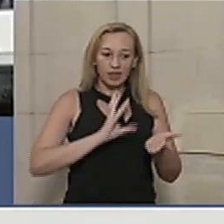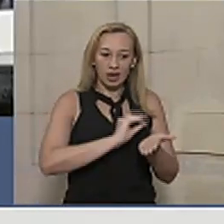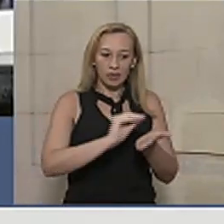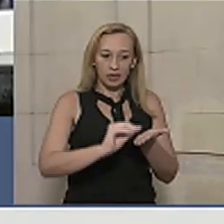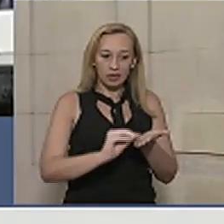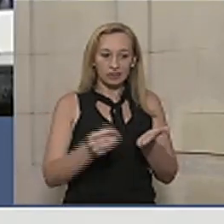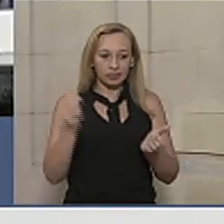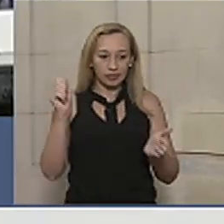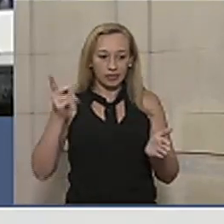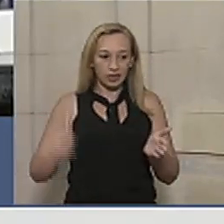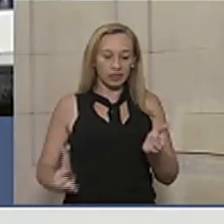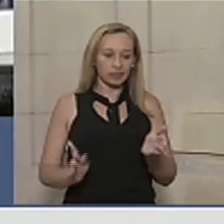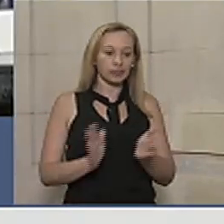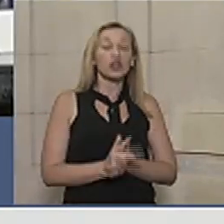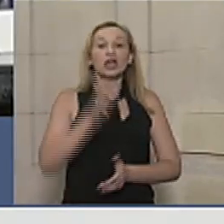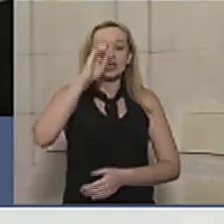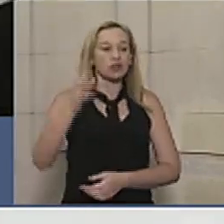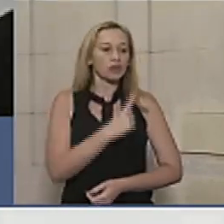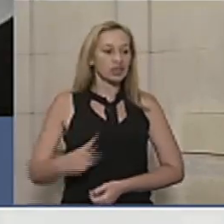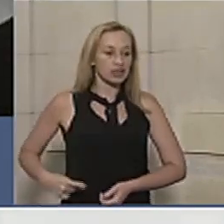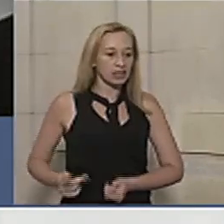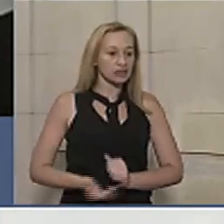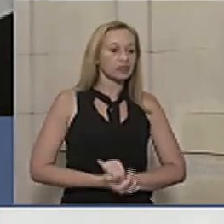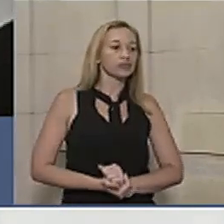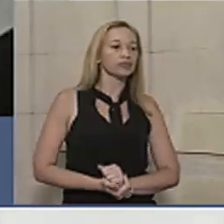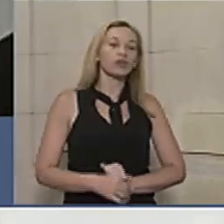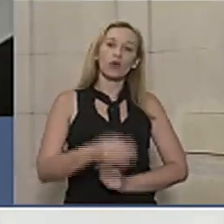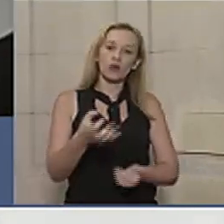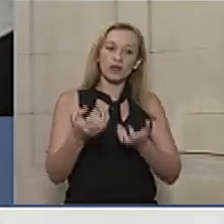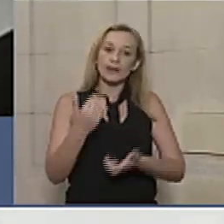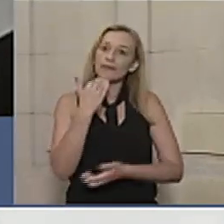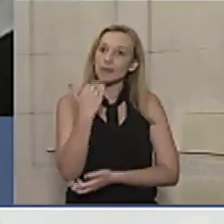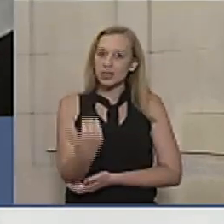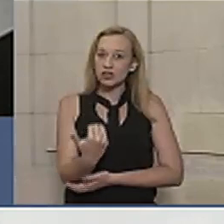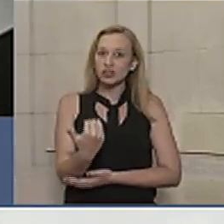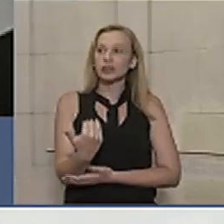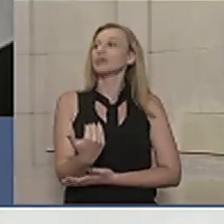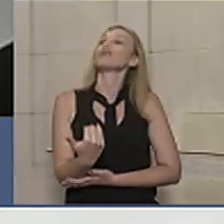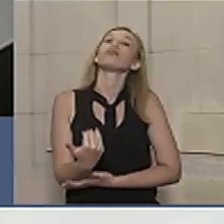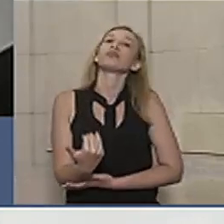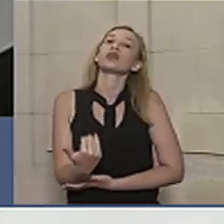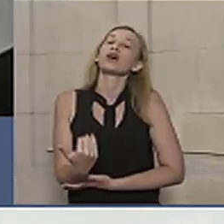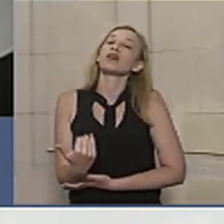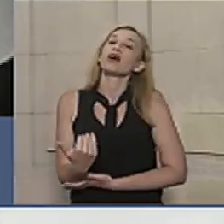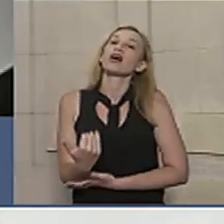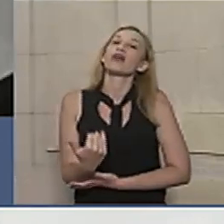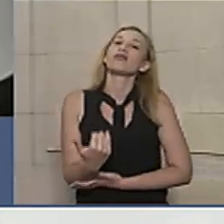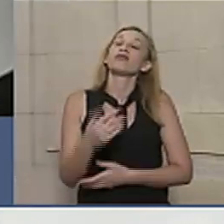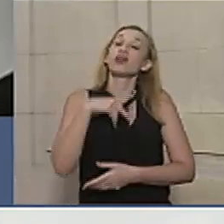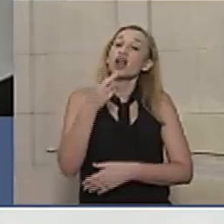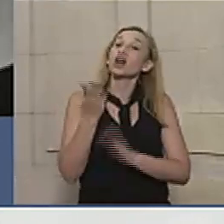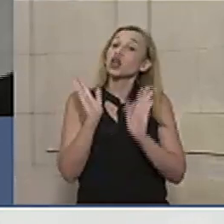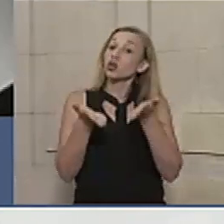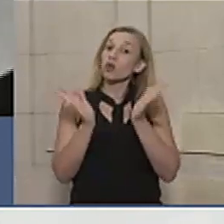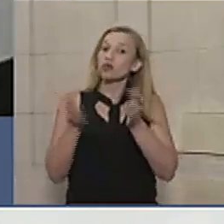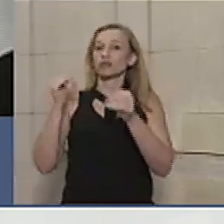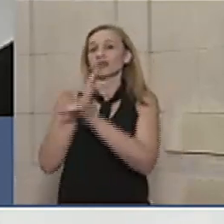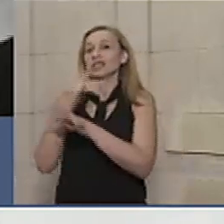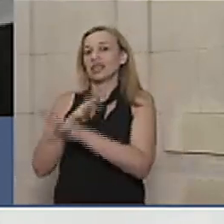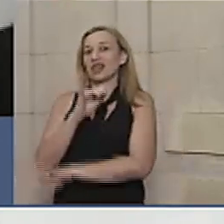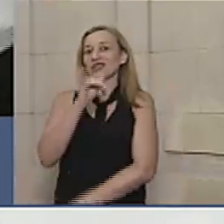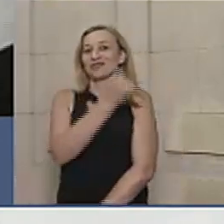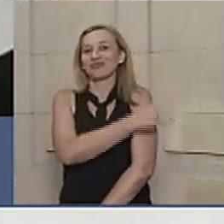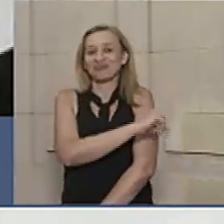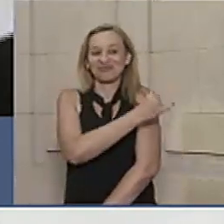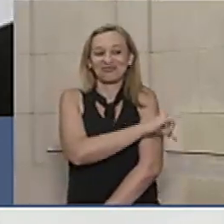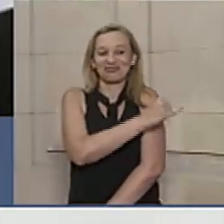dia. Presidente, eu queria me permitir a dizer que hoje a cidade do Rio de Janeiro... Eu queria